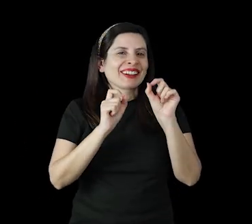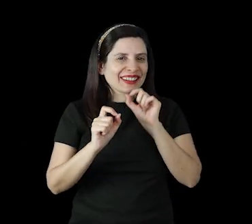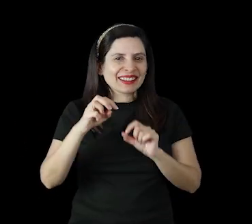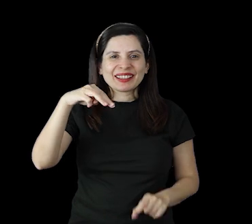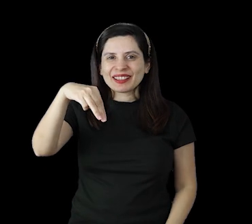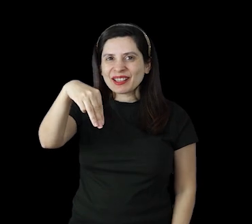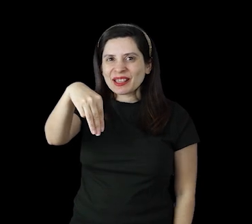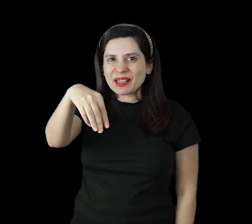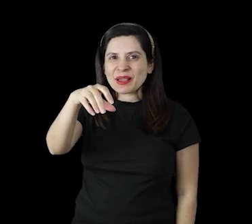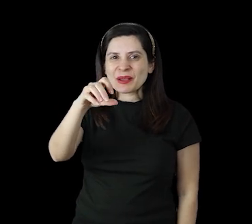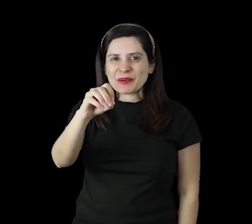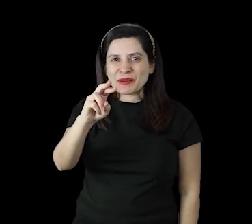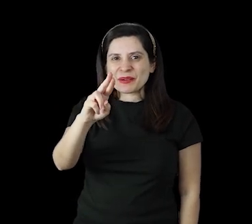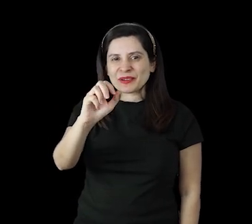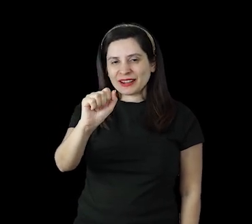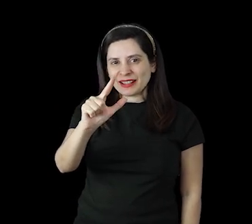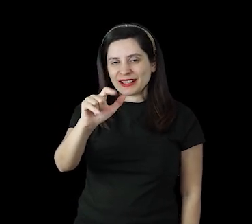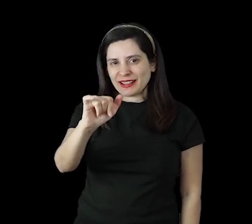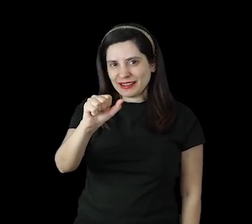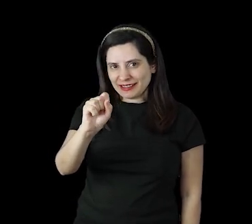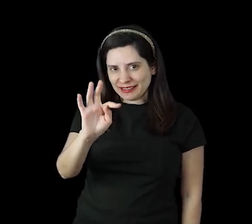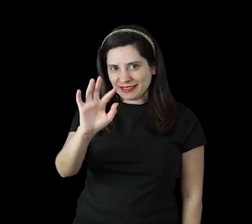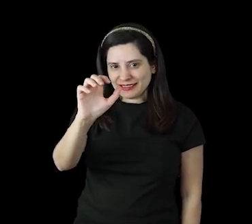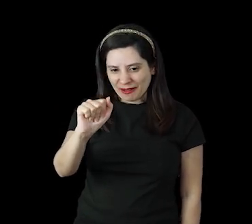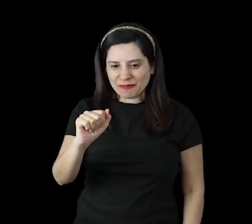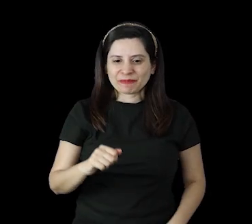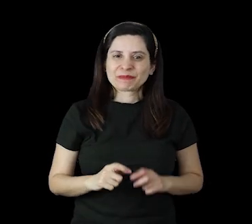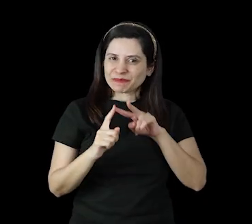Então, é um ponto de vista.